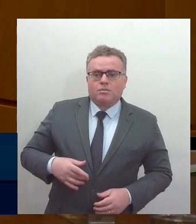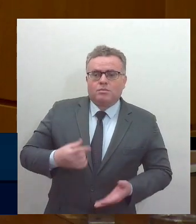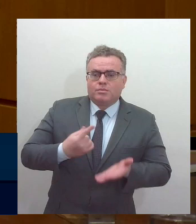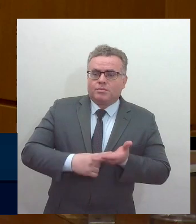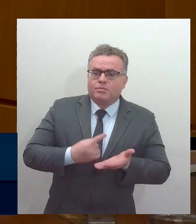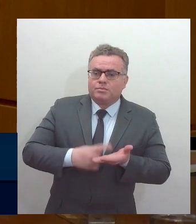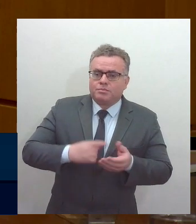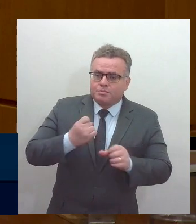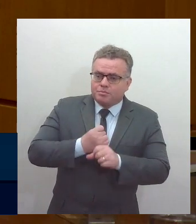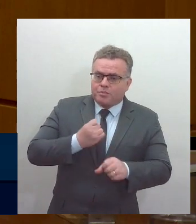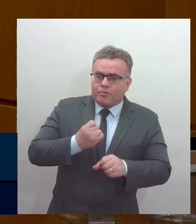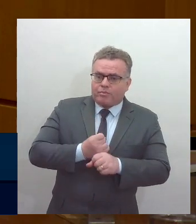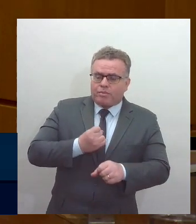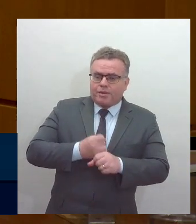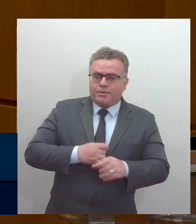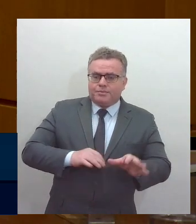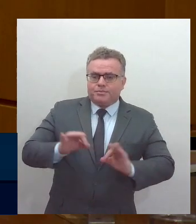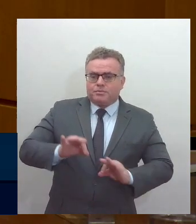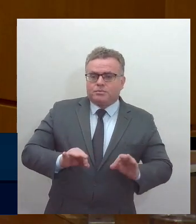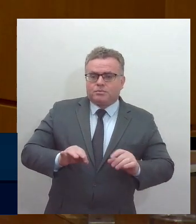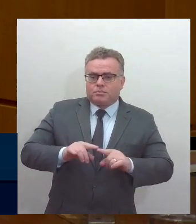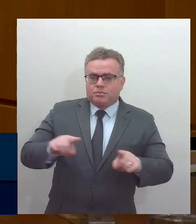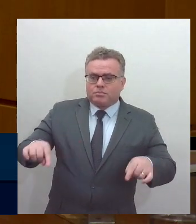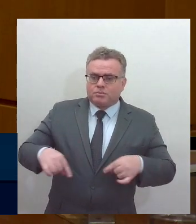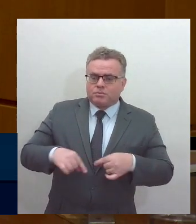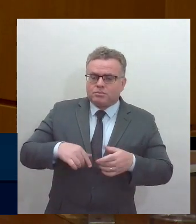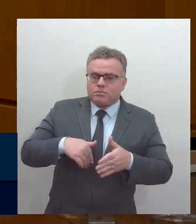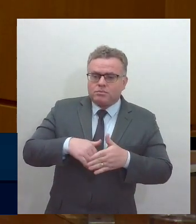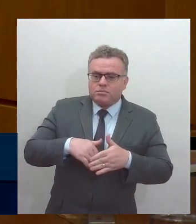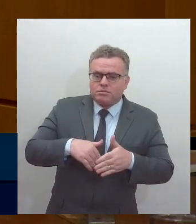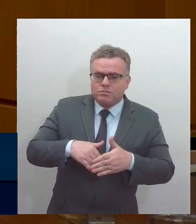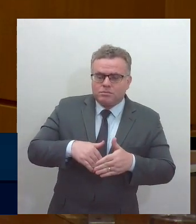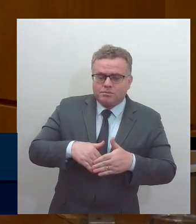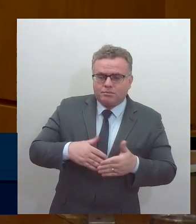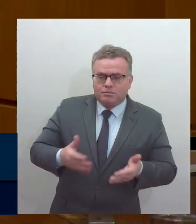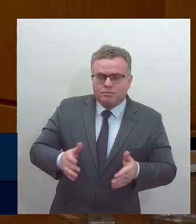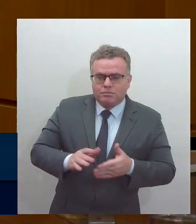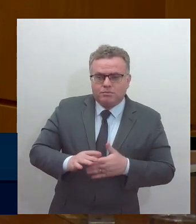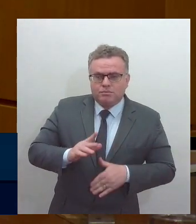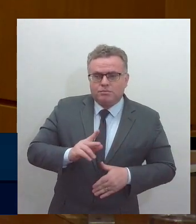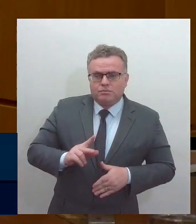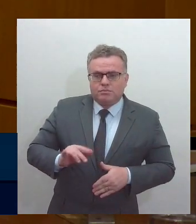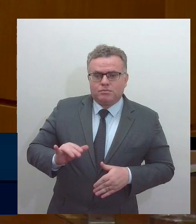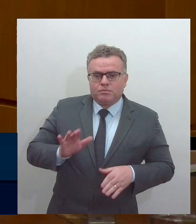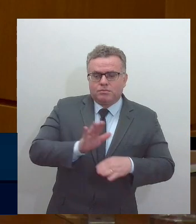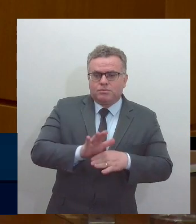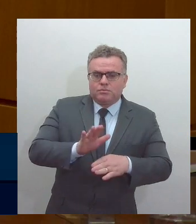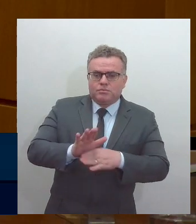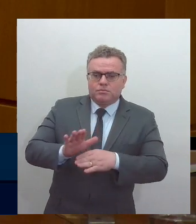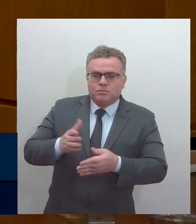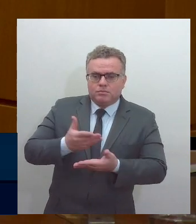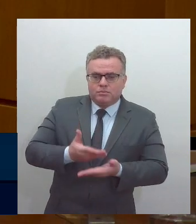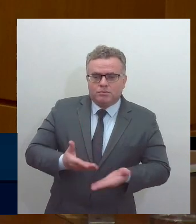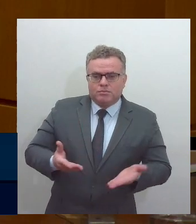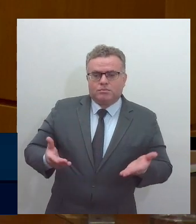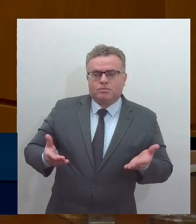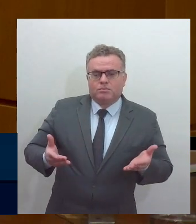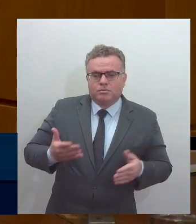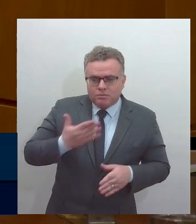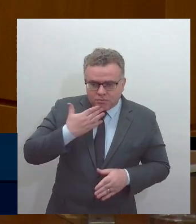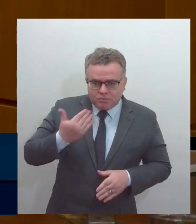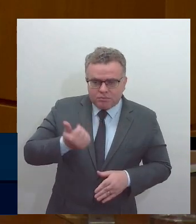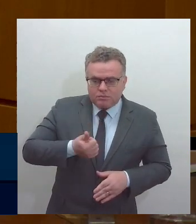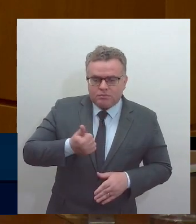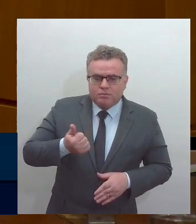grandiosa obra que irá, sem dúvida nenhuma, melhorar a qualidade do